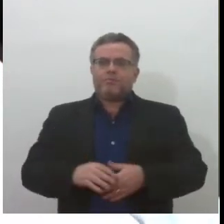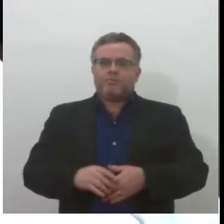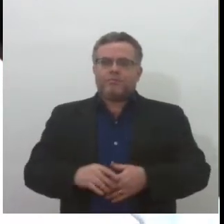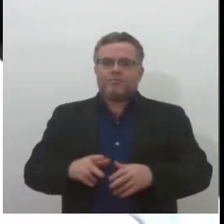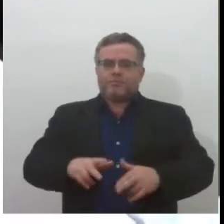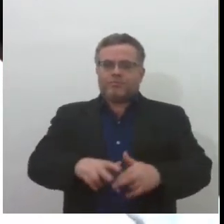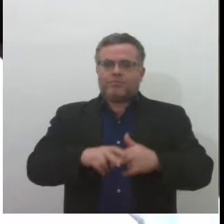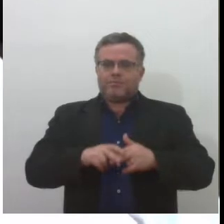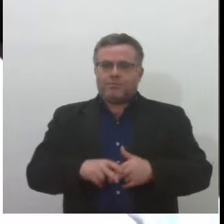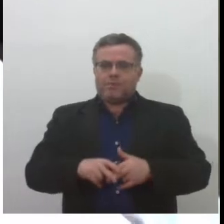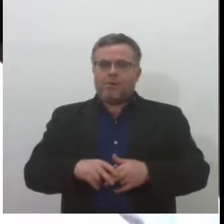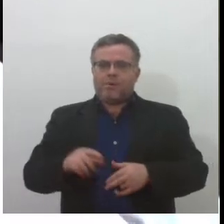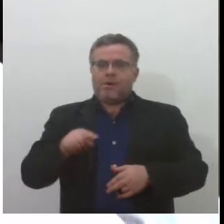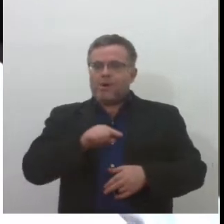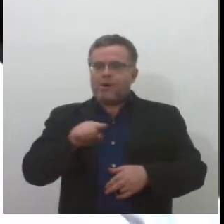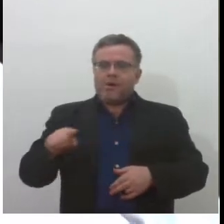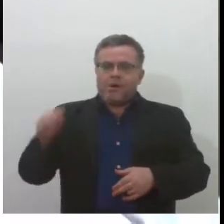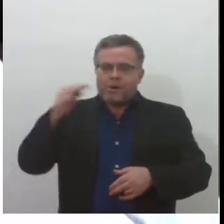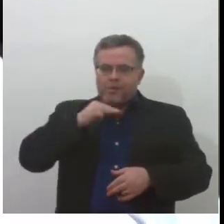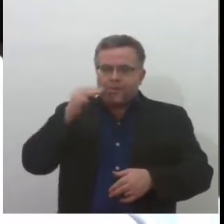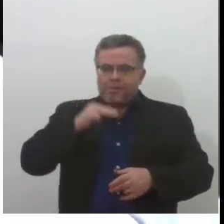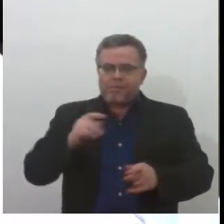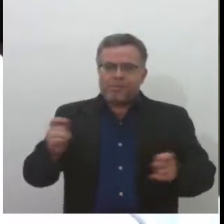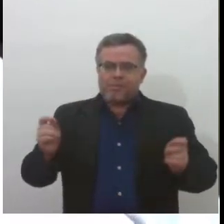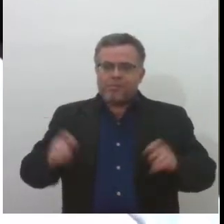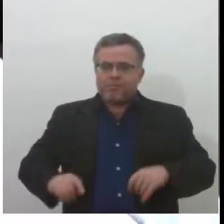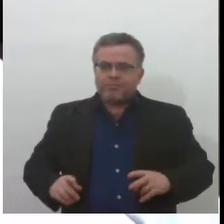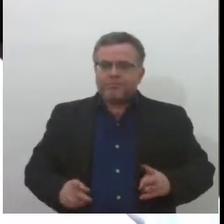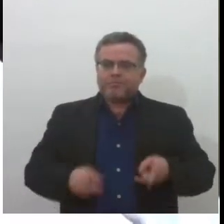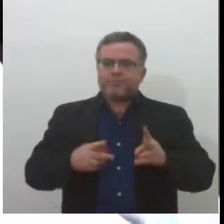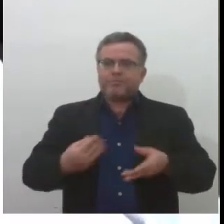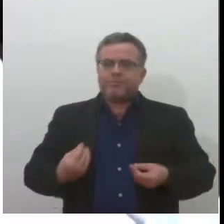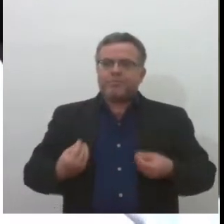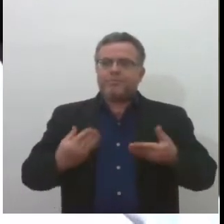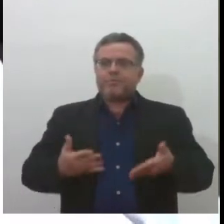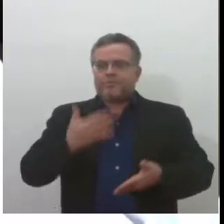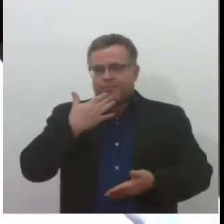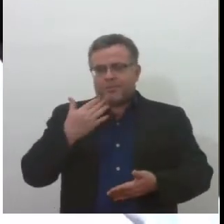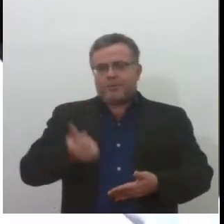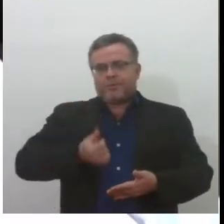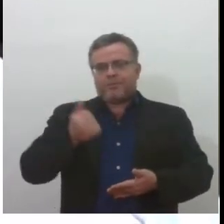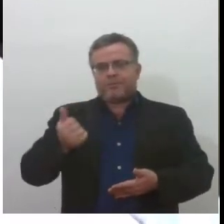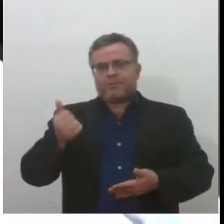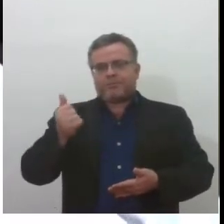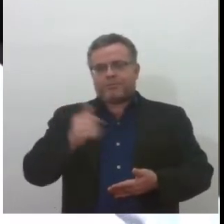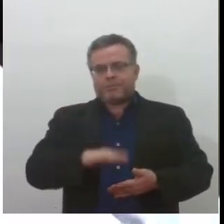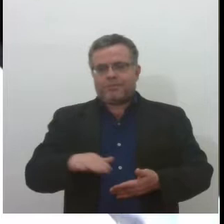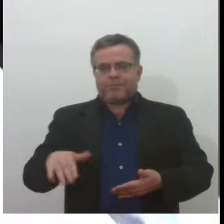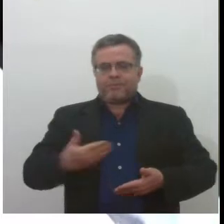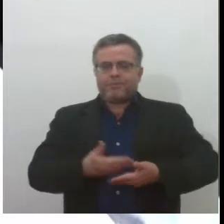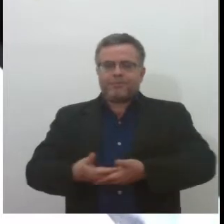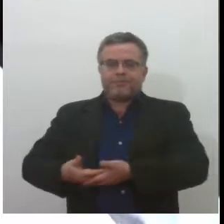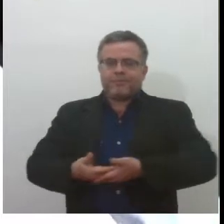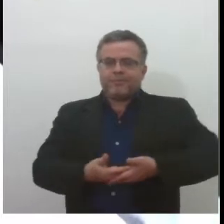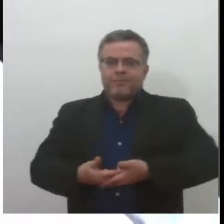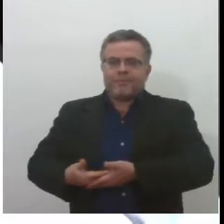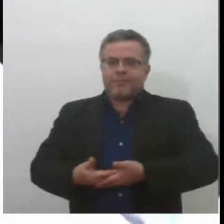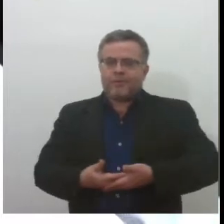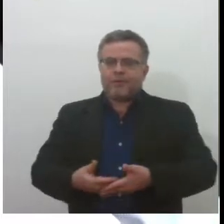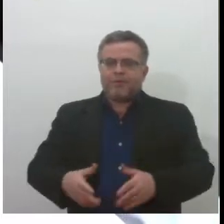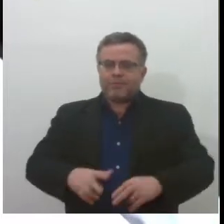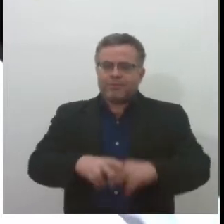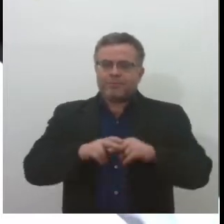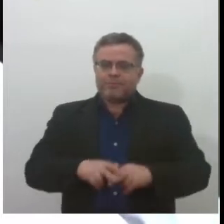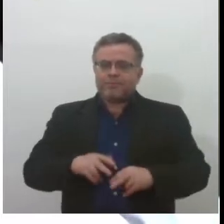para que a mãe que tem neném prematuro possa nutrimelhor aquela sua criança então isso é uma coisa